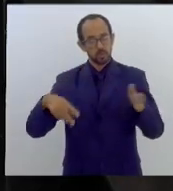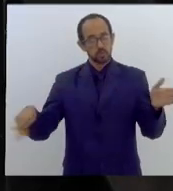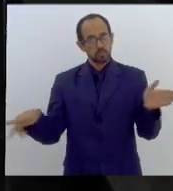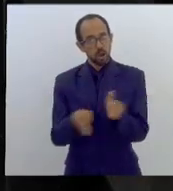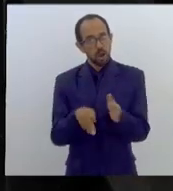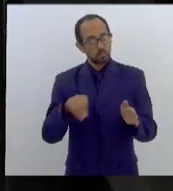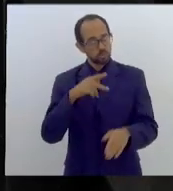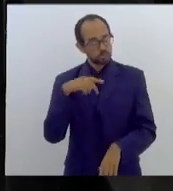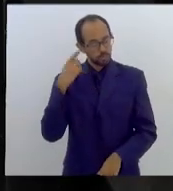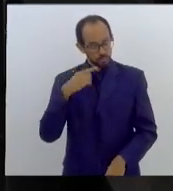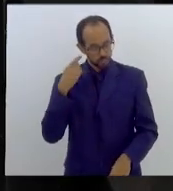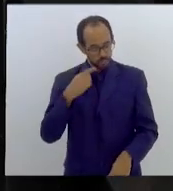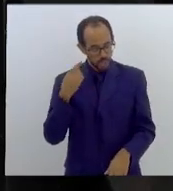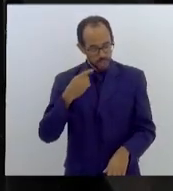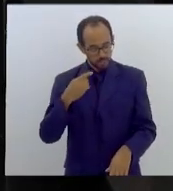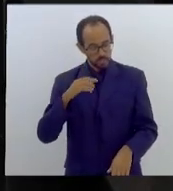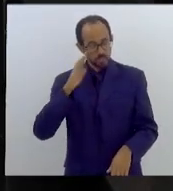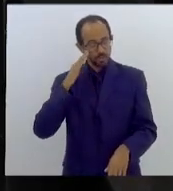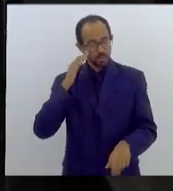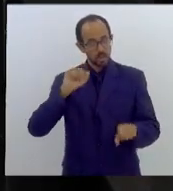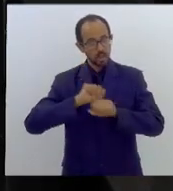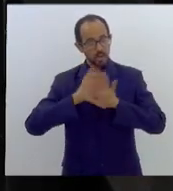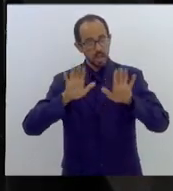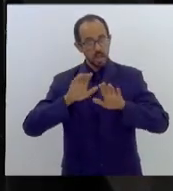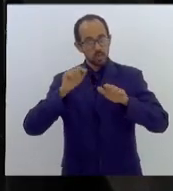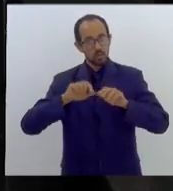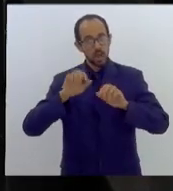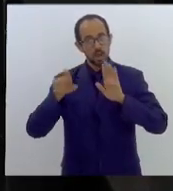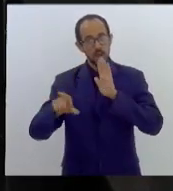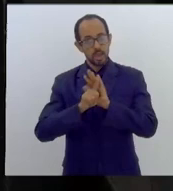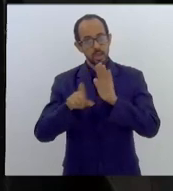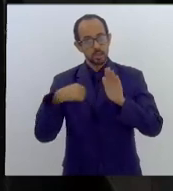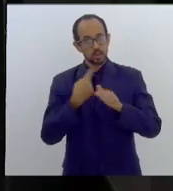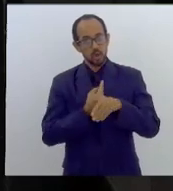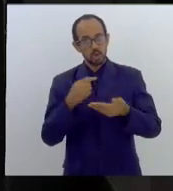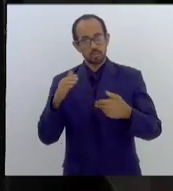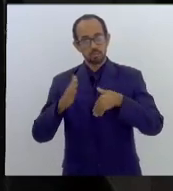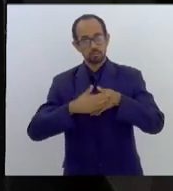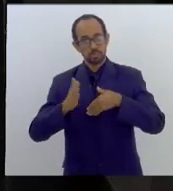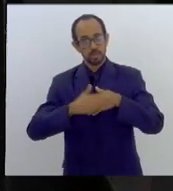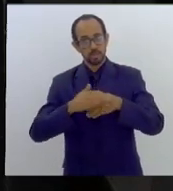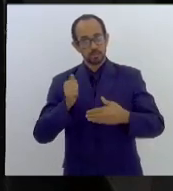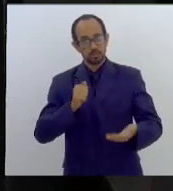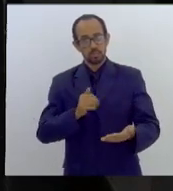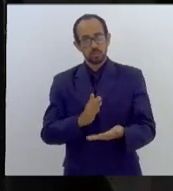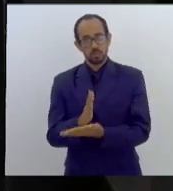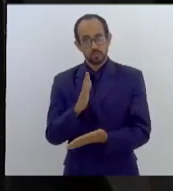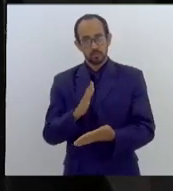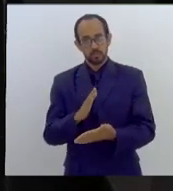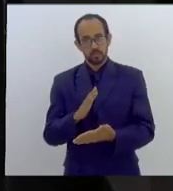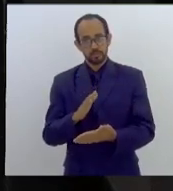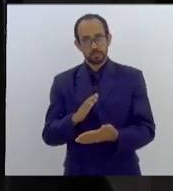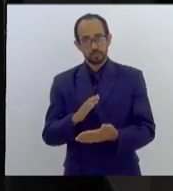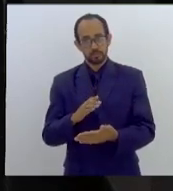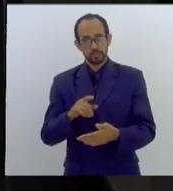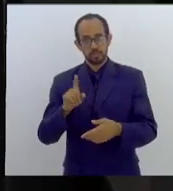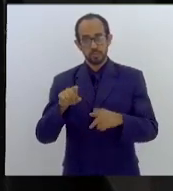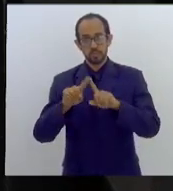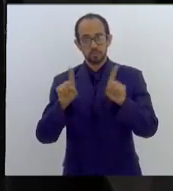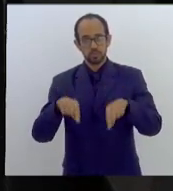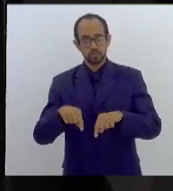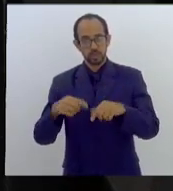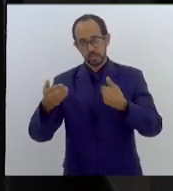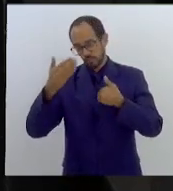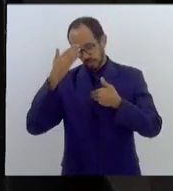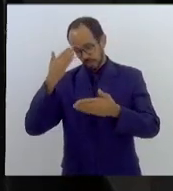a coerência com a lei que nós mesmos aprovamos aqui e fomos pelos servidores, que ficaram agradecidos com a atitude